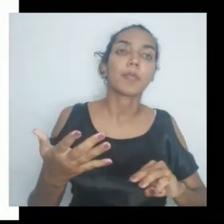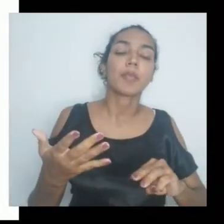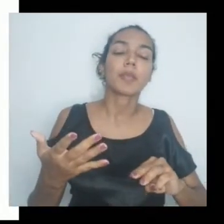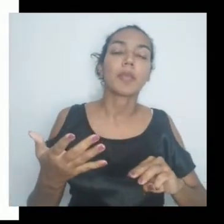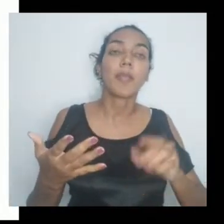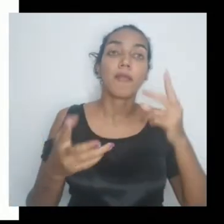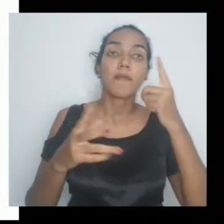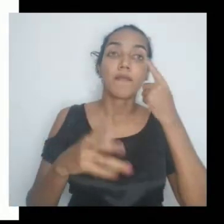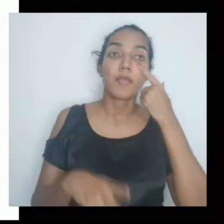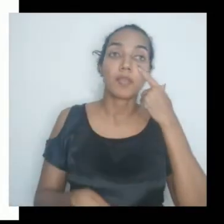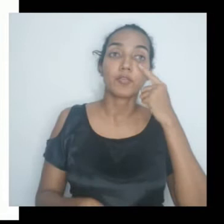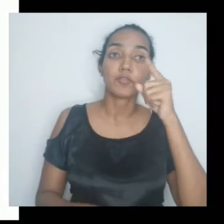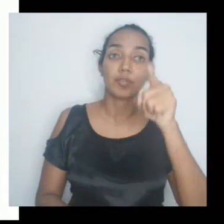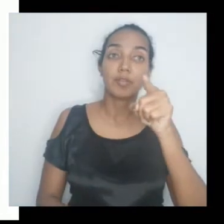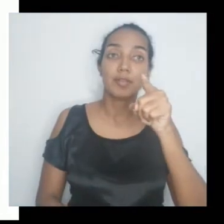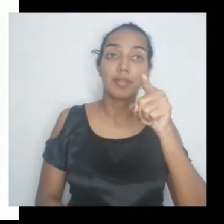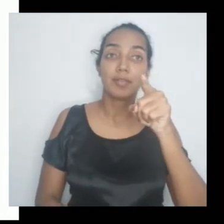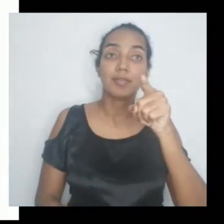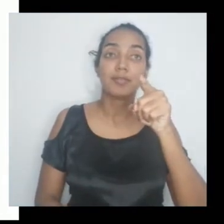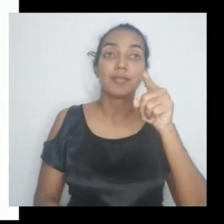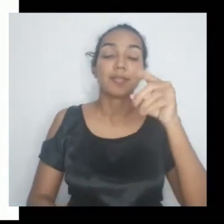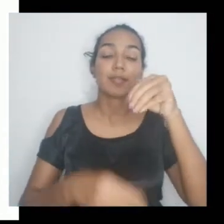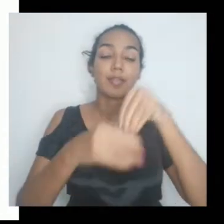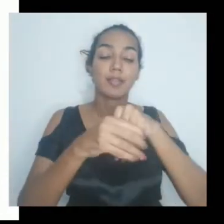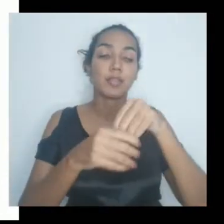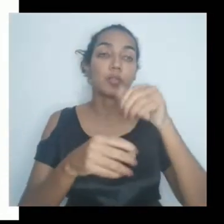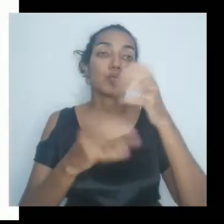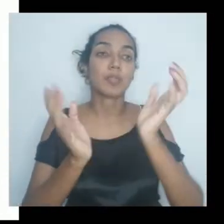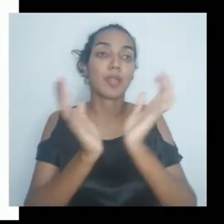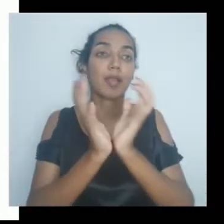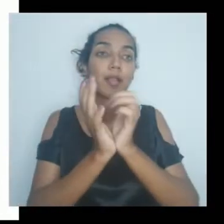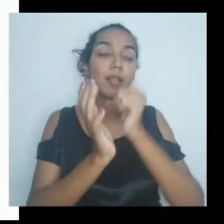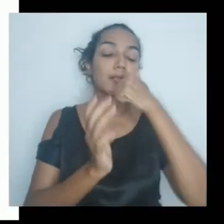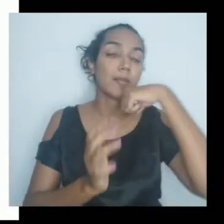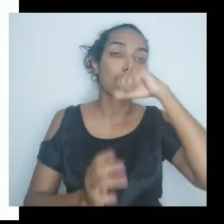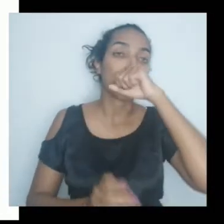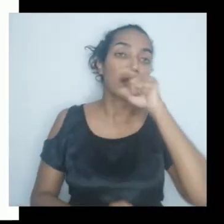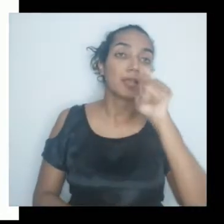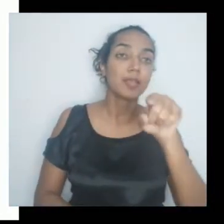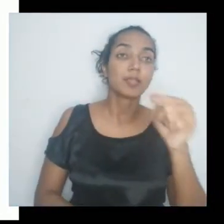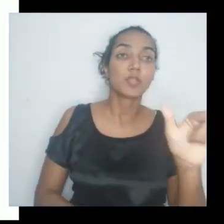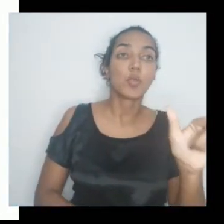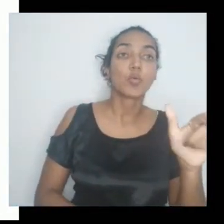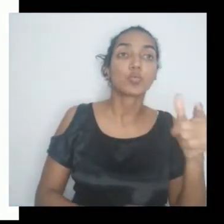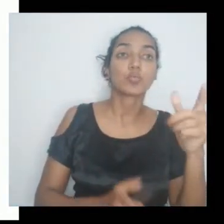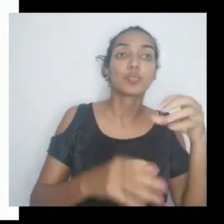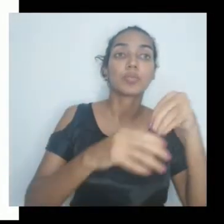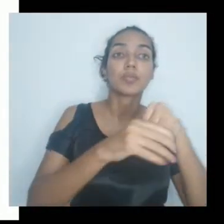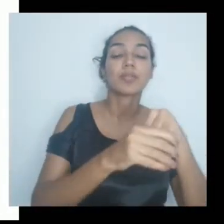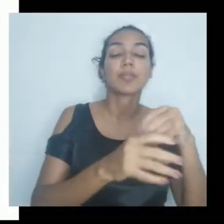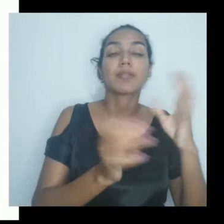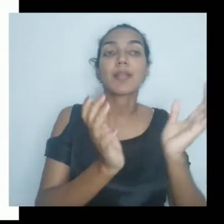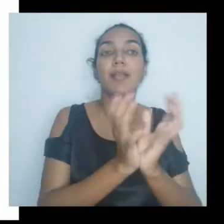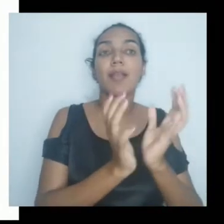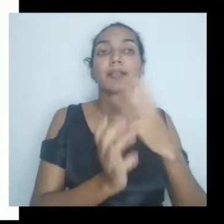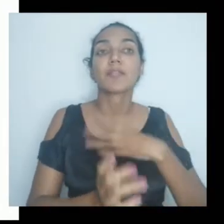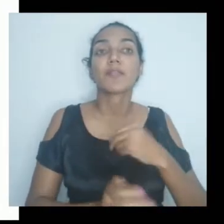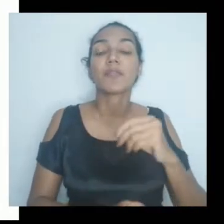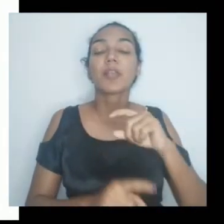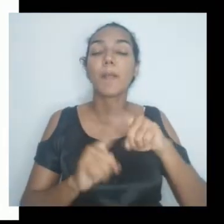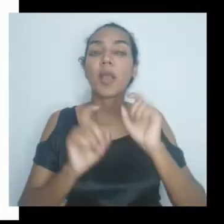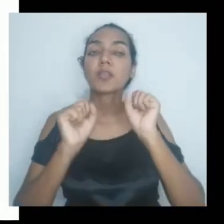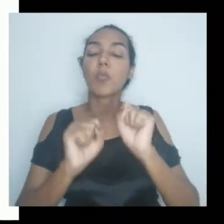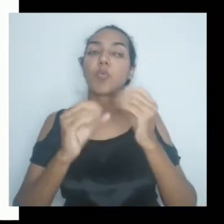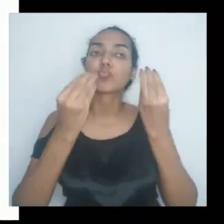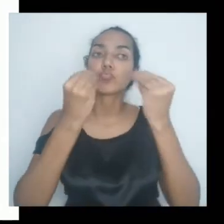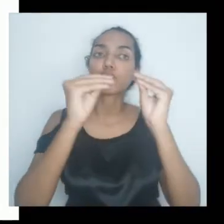classe mãe, esse cara daqui é da classe filha. Mas eu posso passar esse cara como parâmetro porque eu aceito